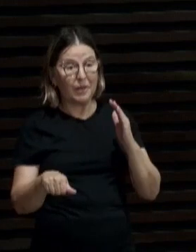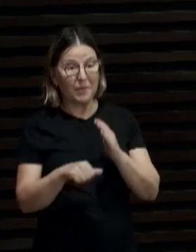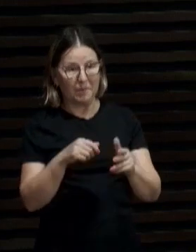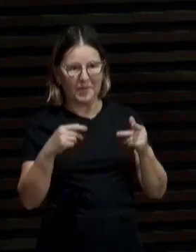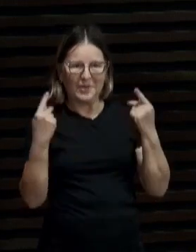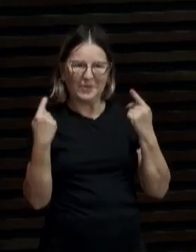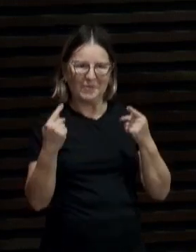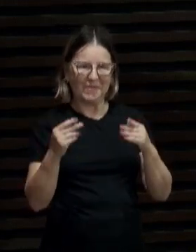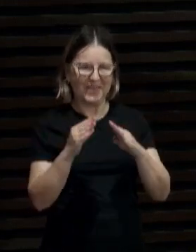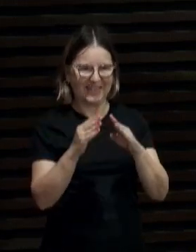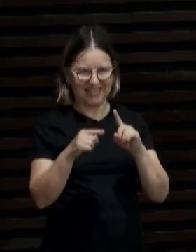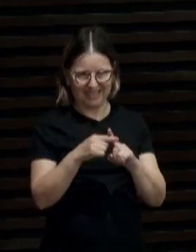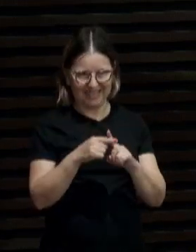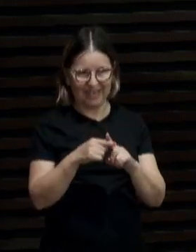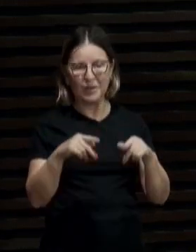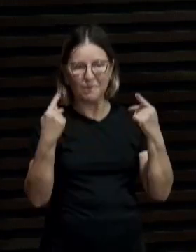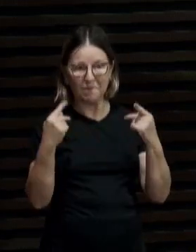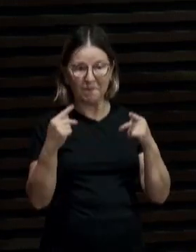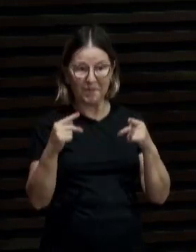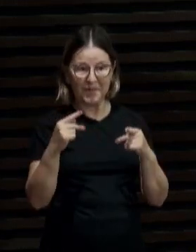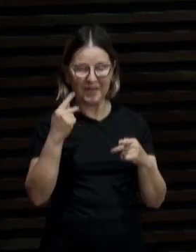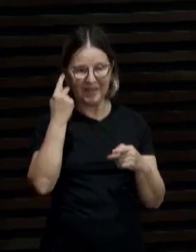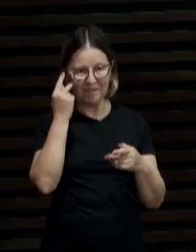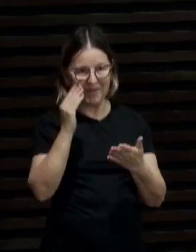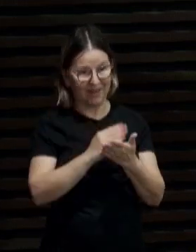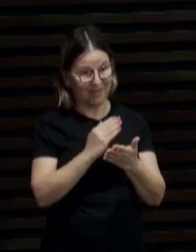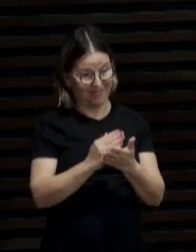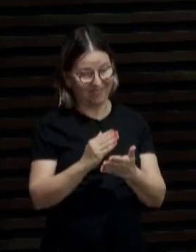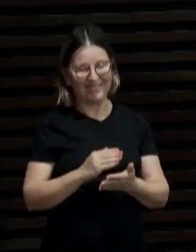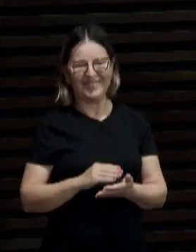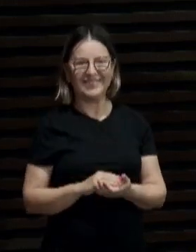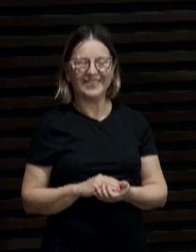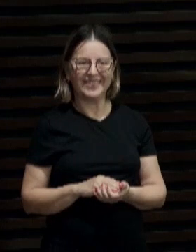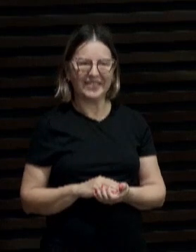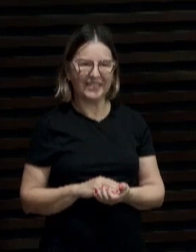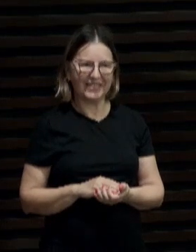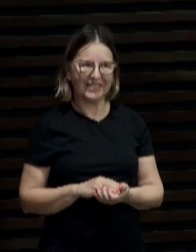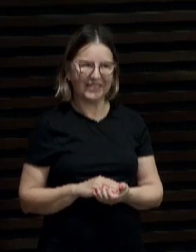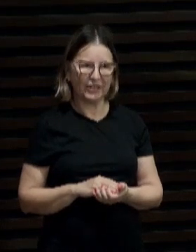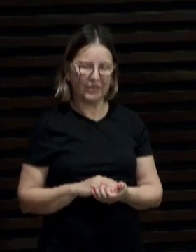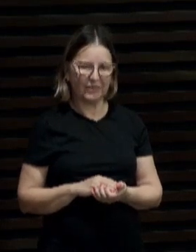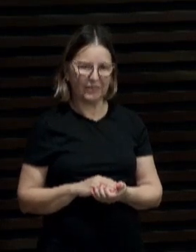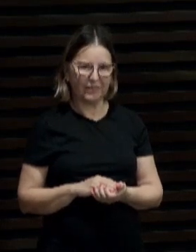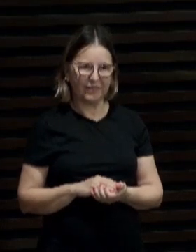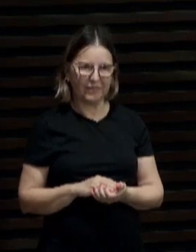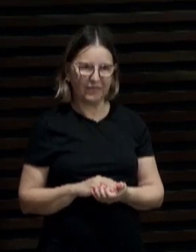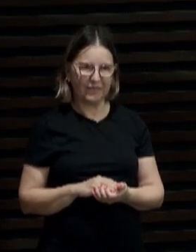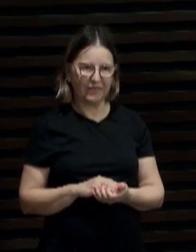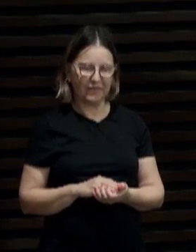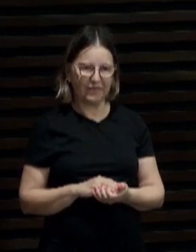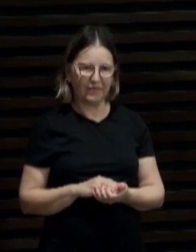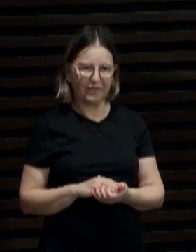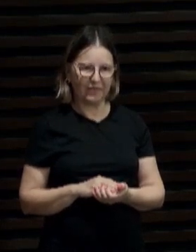sinagoga. E ele prega para alguns judeus, né? E ele deixa naquela